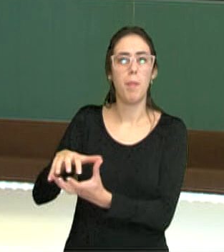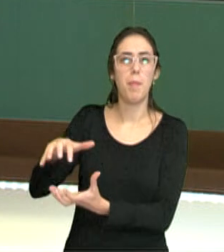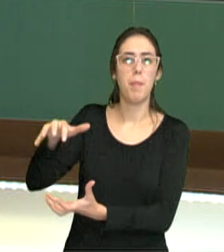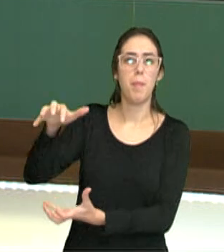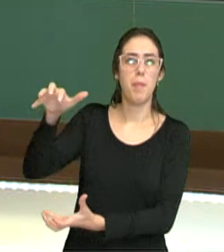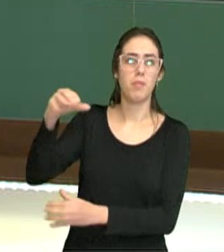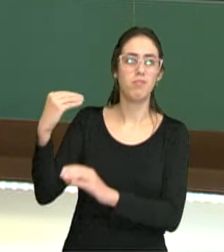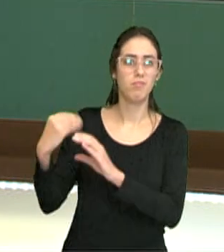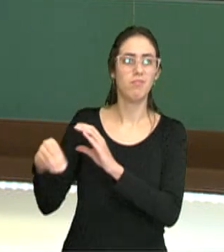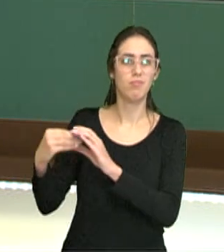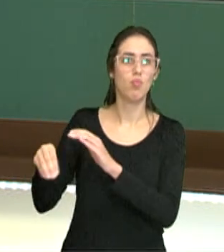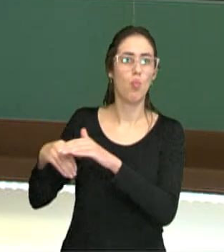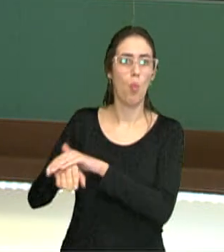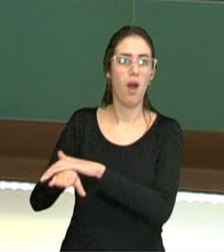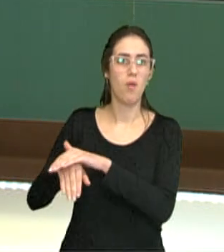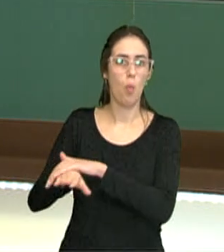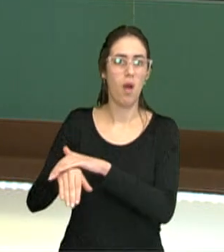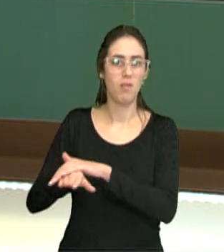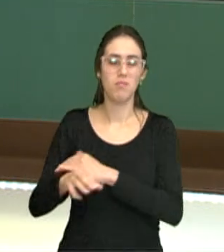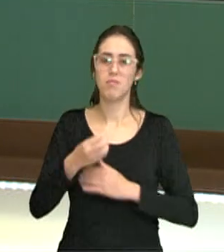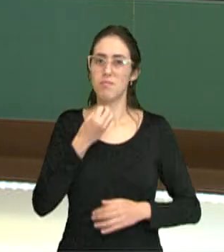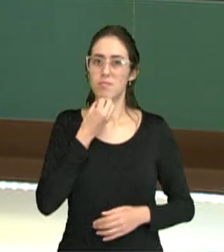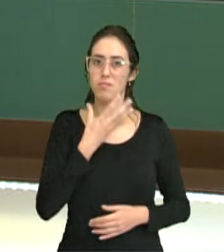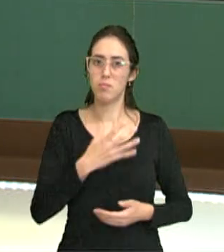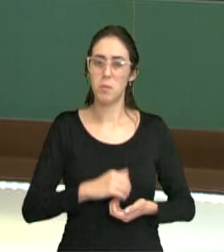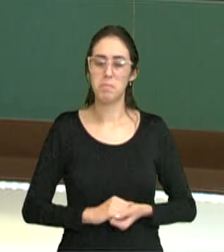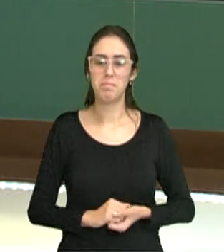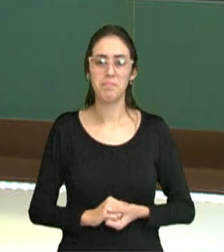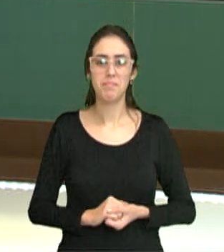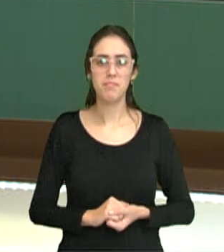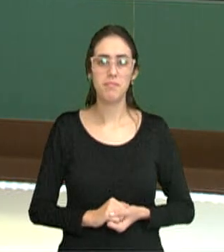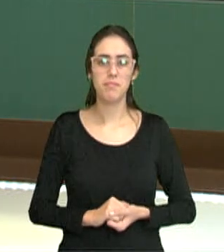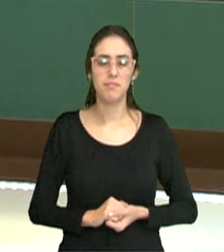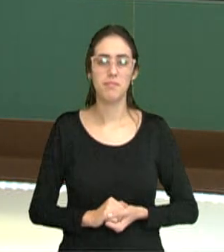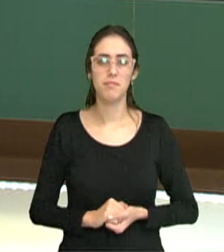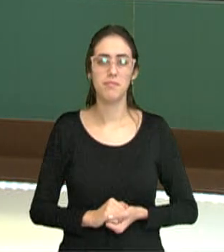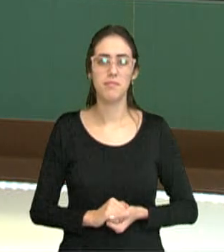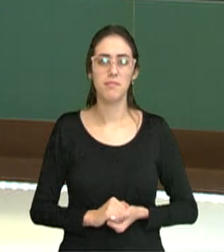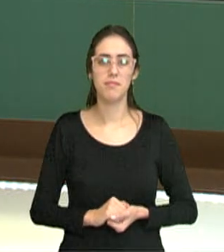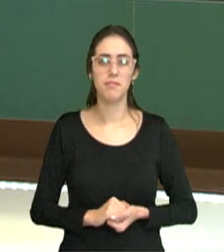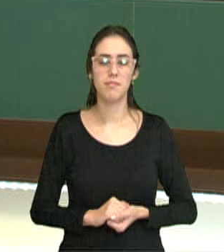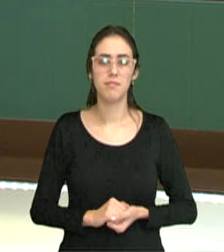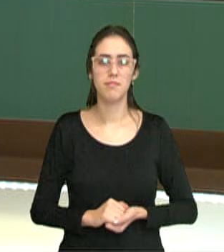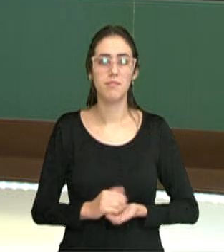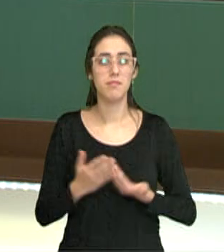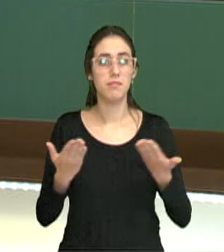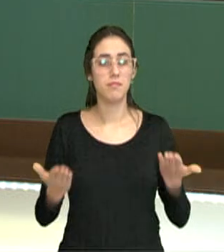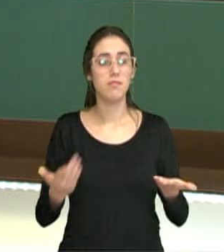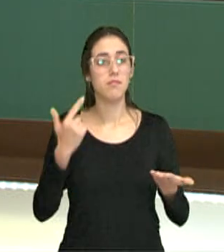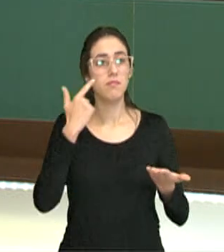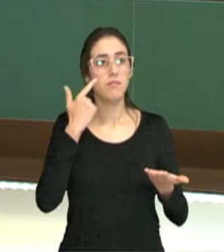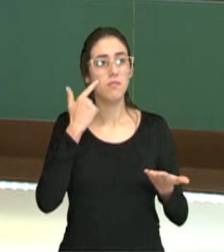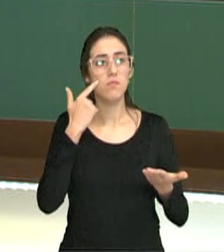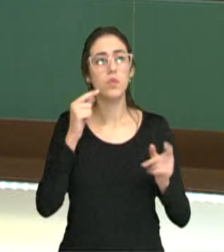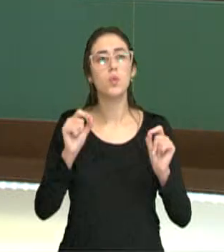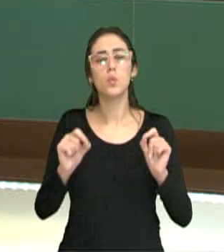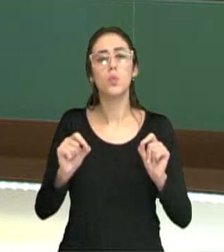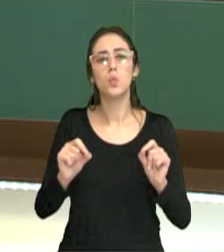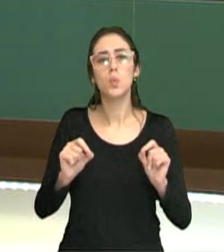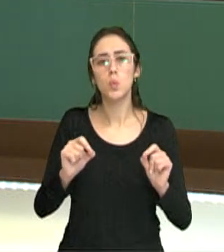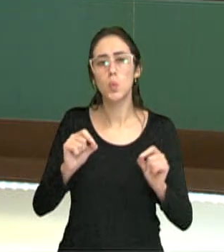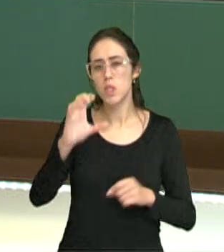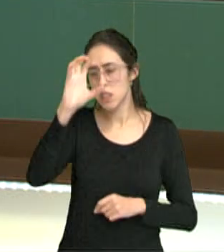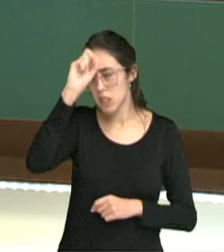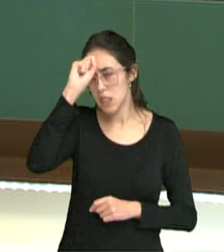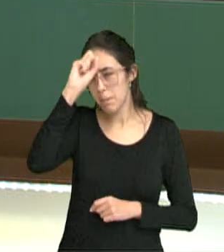seu investimento, a sua aplicação nessa poupança. Vamos conferir o que você aprendeu, né, dentro